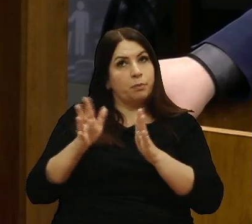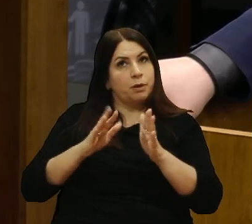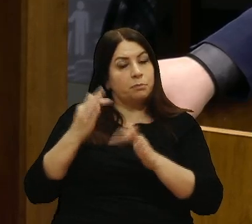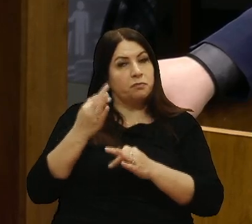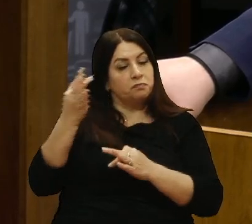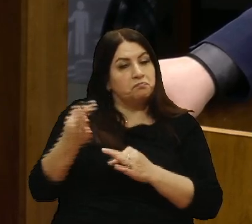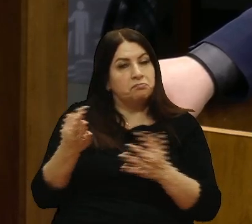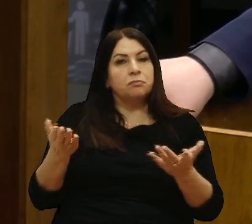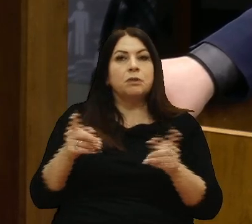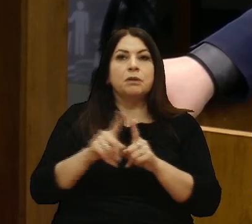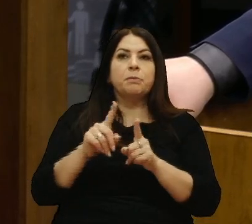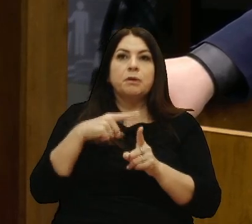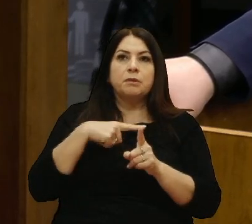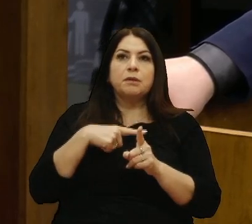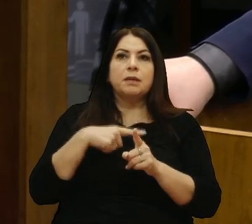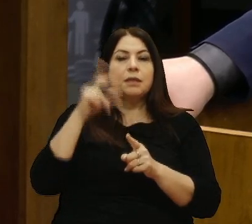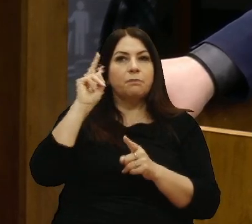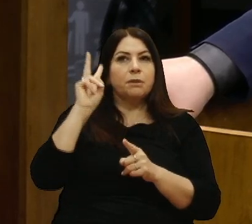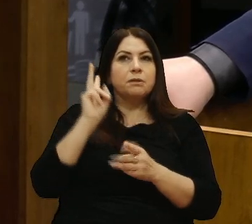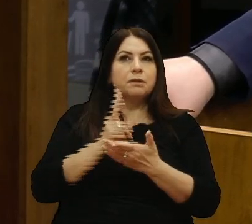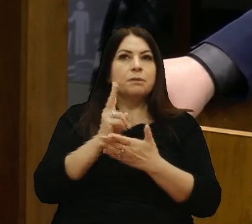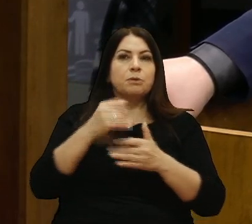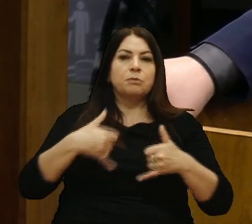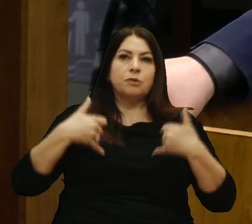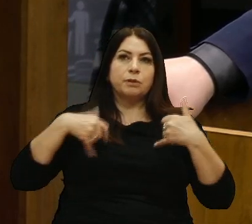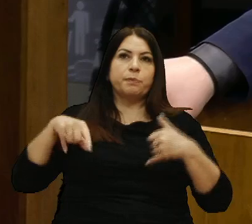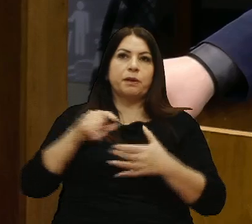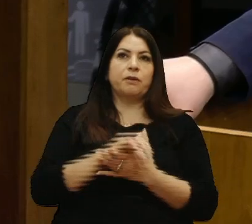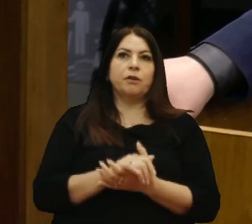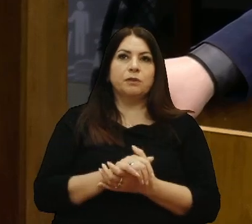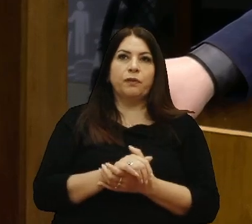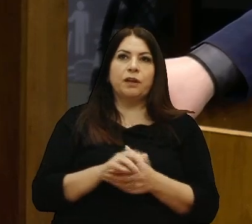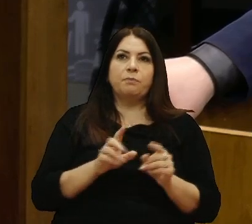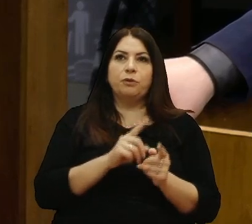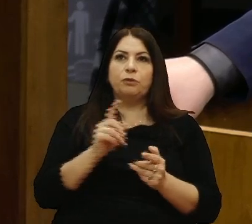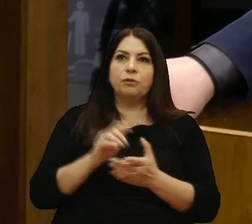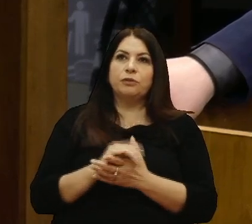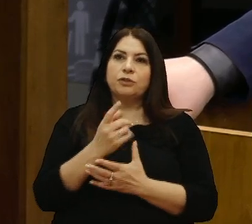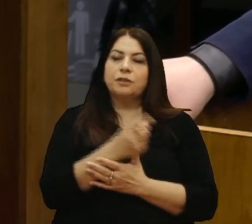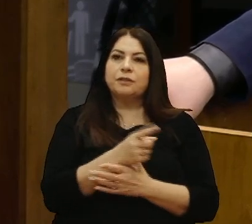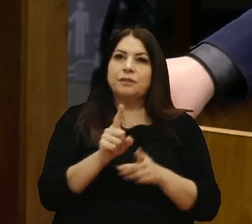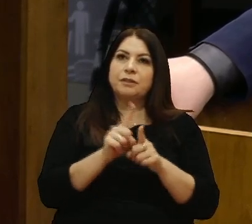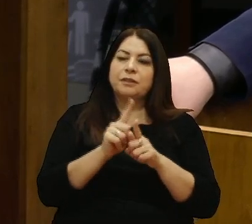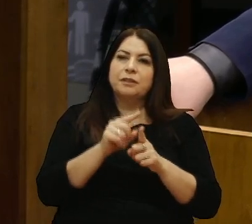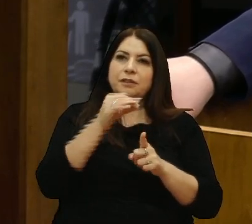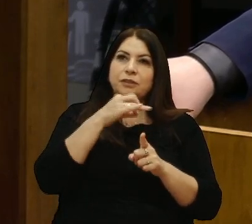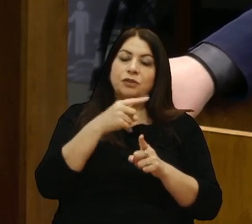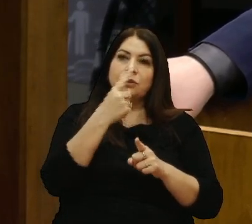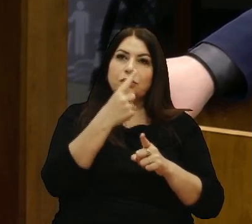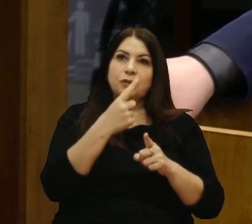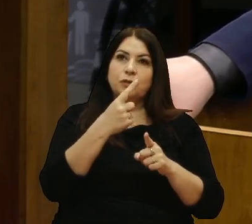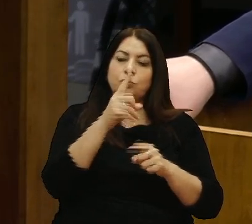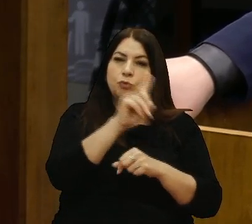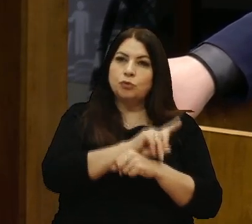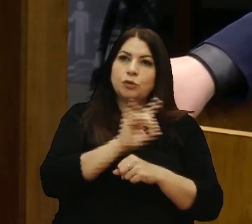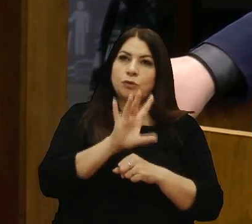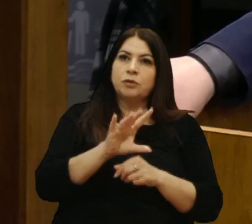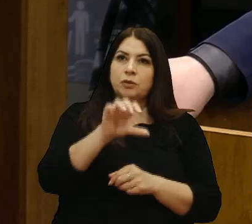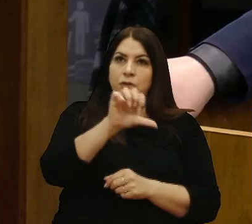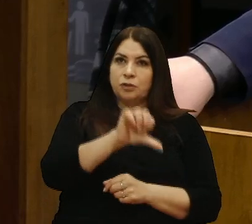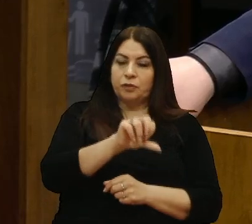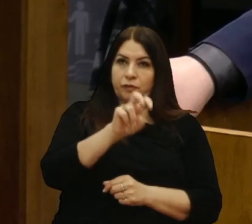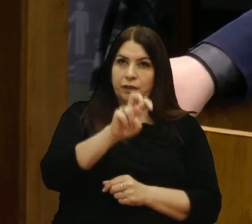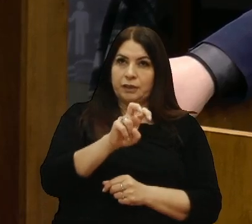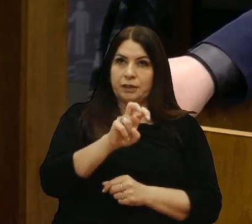futuro, porque nós devemos lembrar sempre, ter orgulho disso. No ano passado, Caxias do Sul, em um dia apenas, recebeu